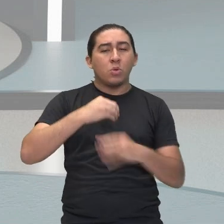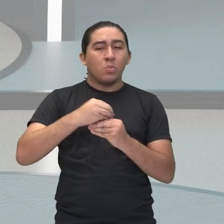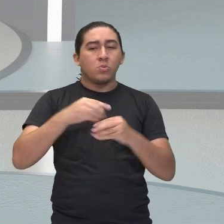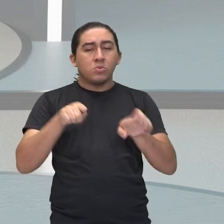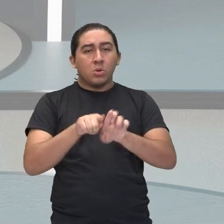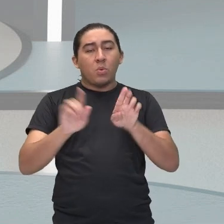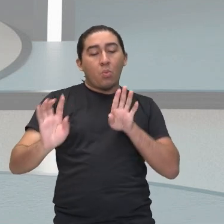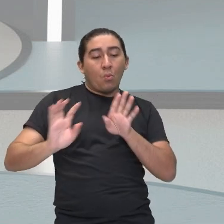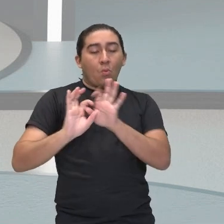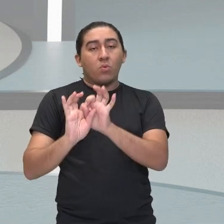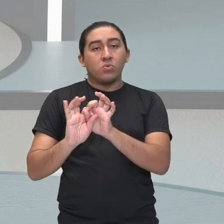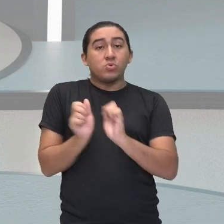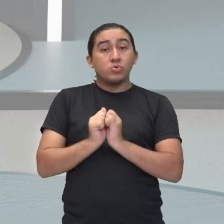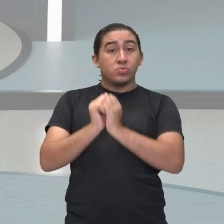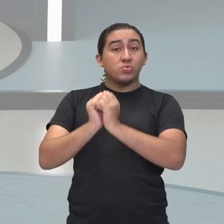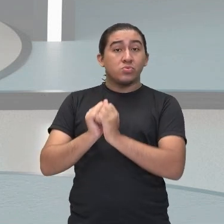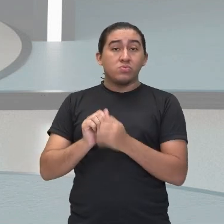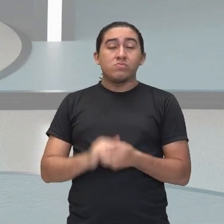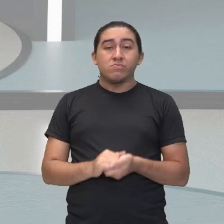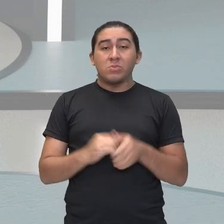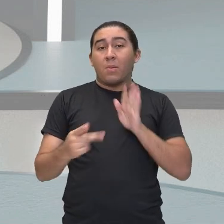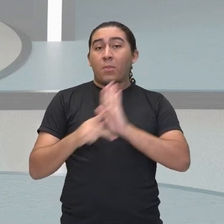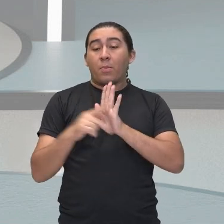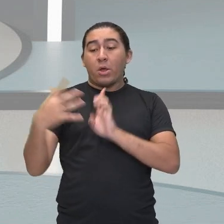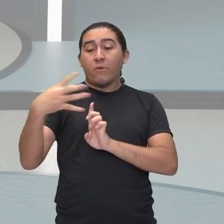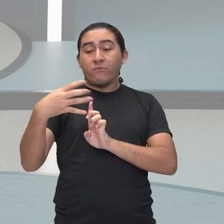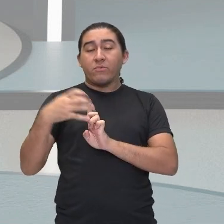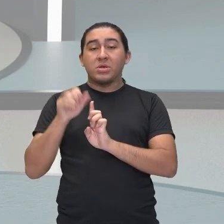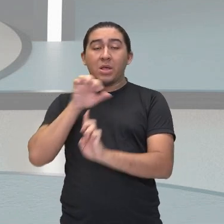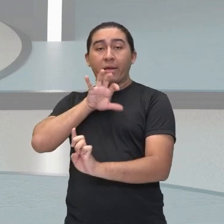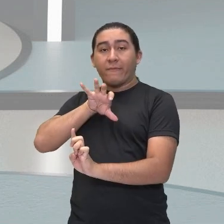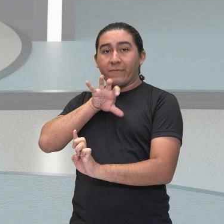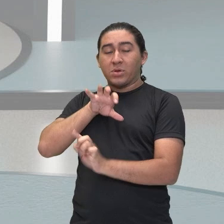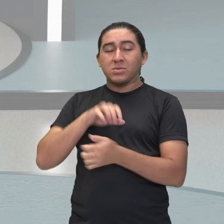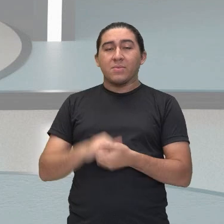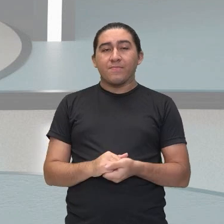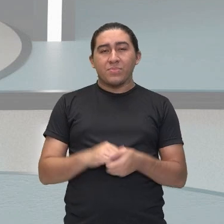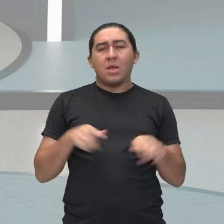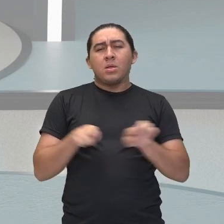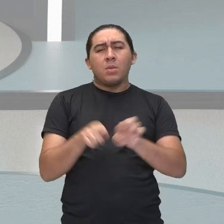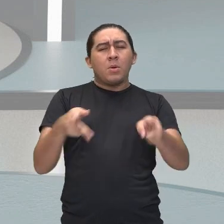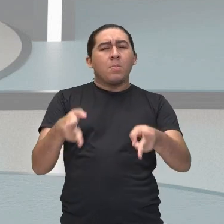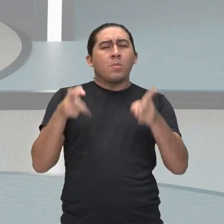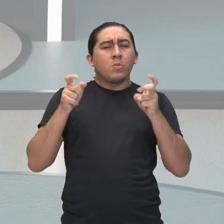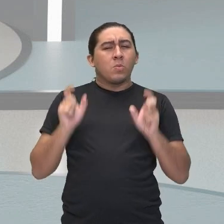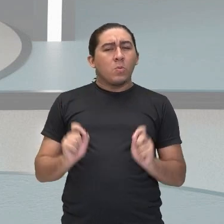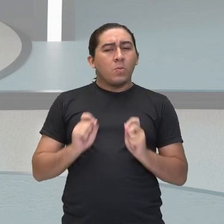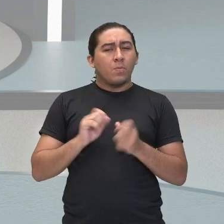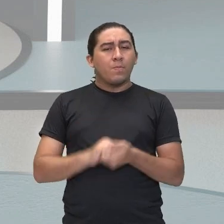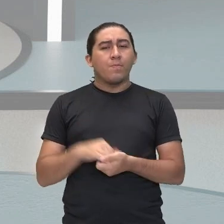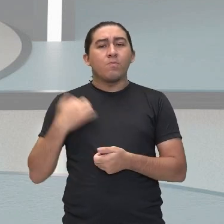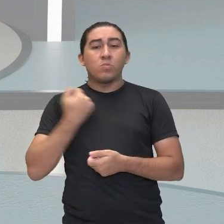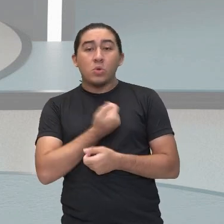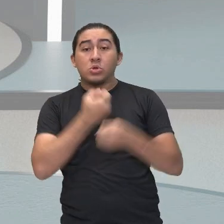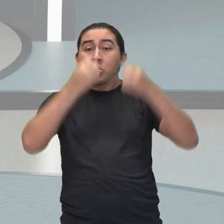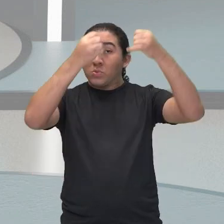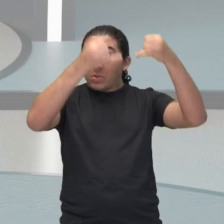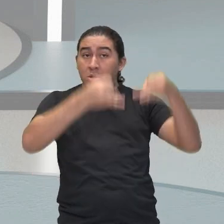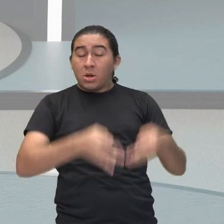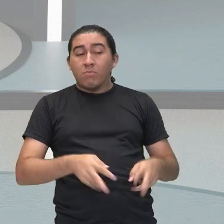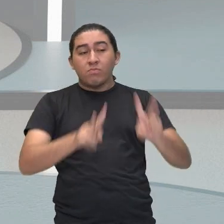contribui comigo, a questão da influência. Também vamos perceber que quando falamos dessa questão